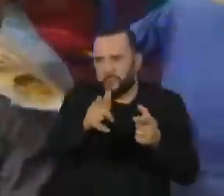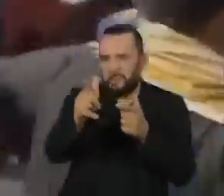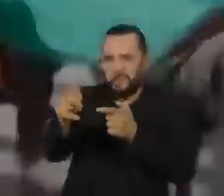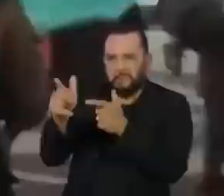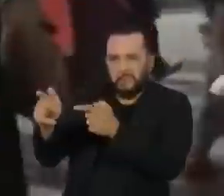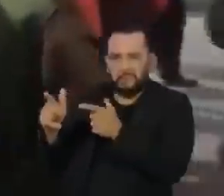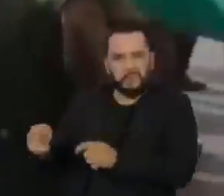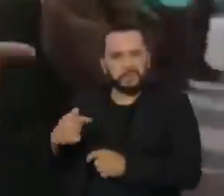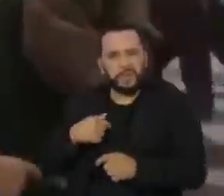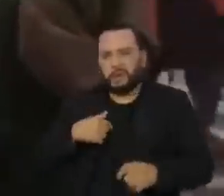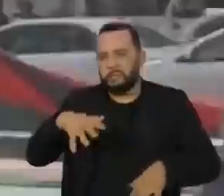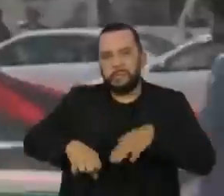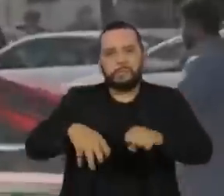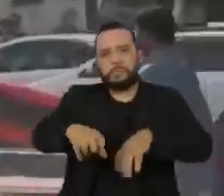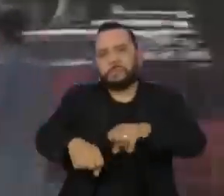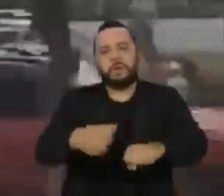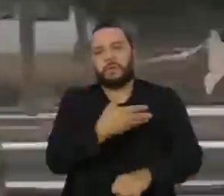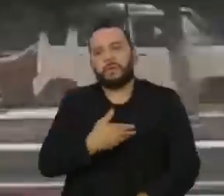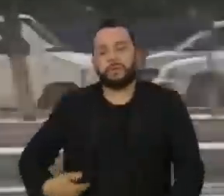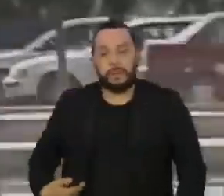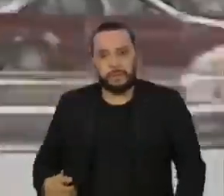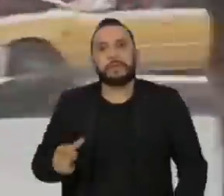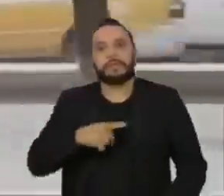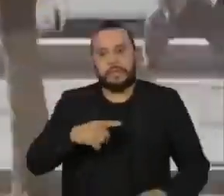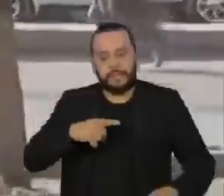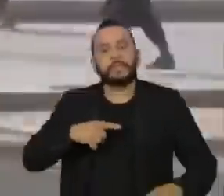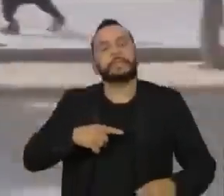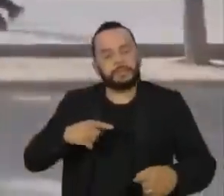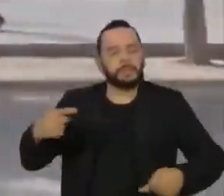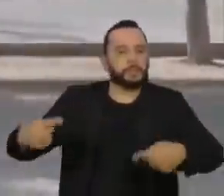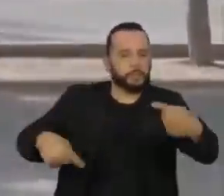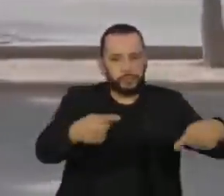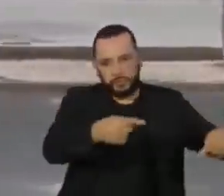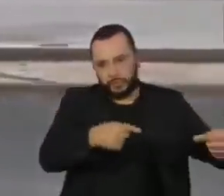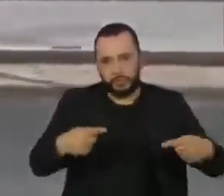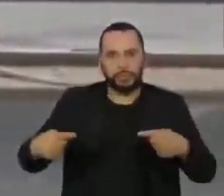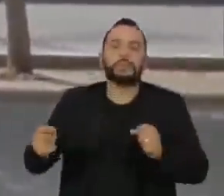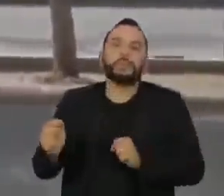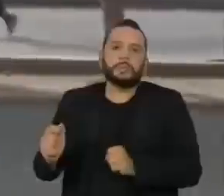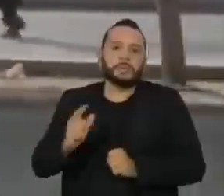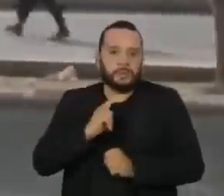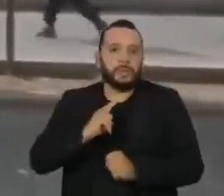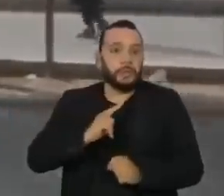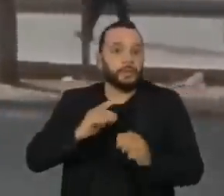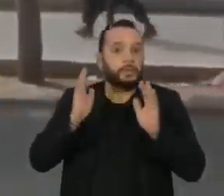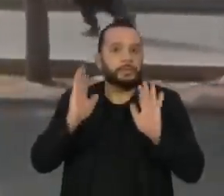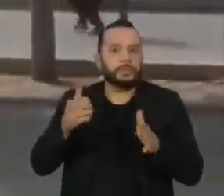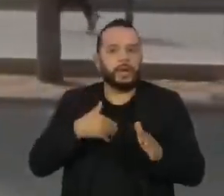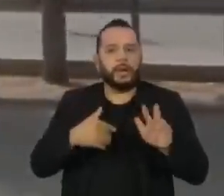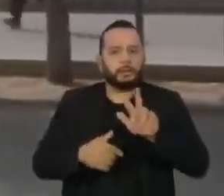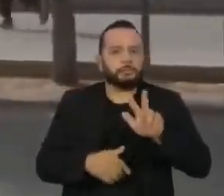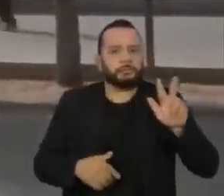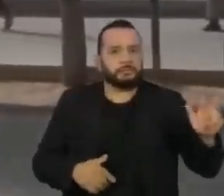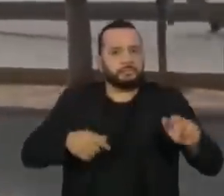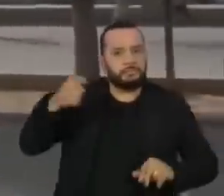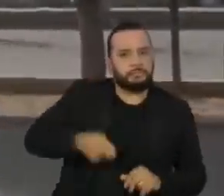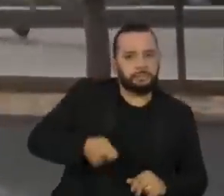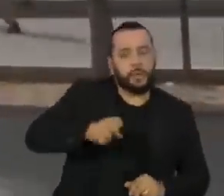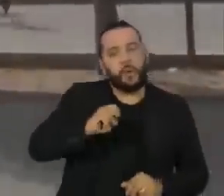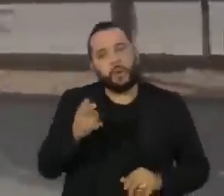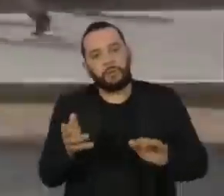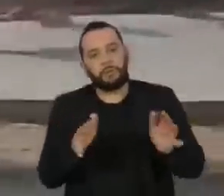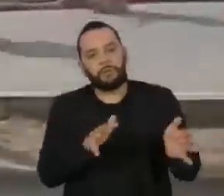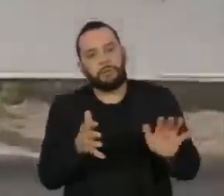para se manter no poder o discurso tem oscilado era moderado hora mais parecido com o do passado não haverá eleições a